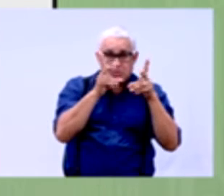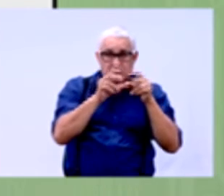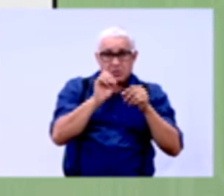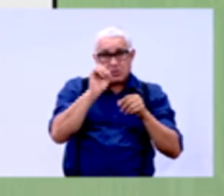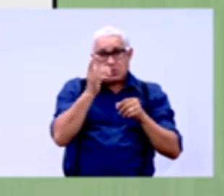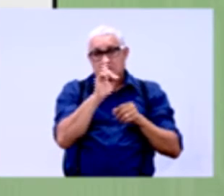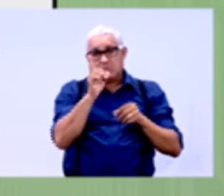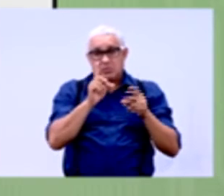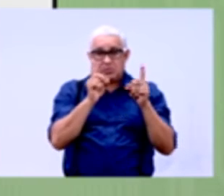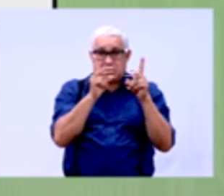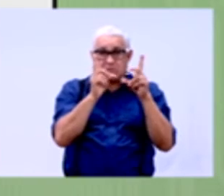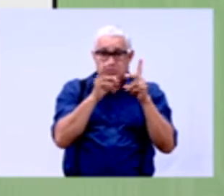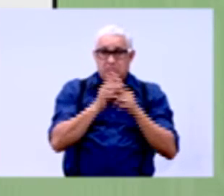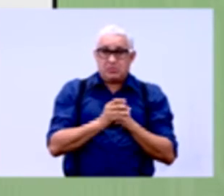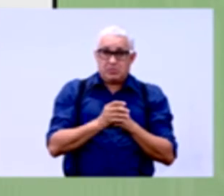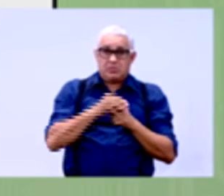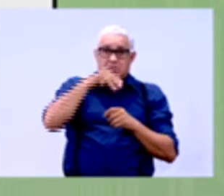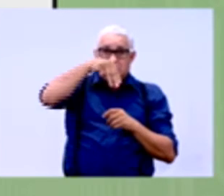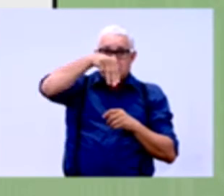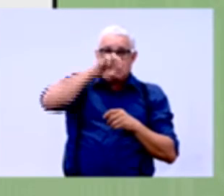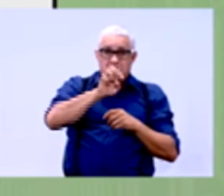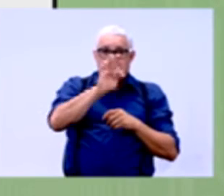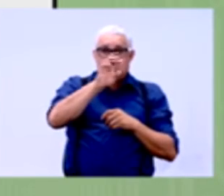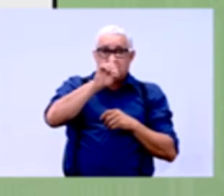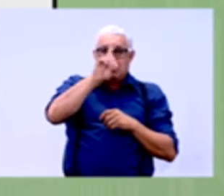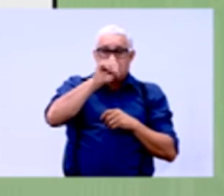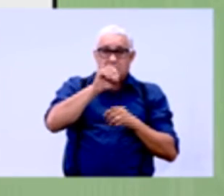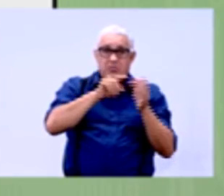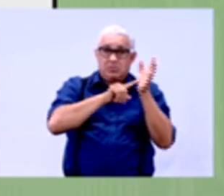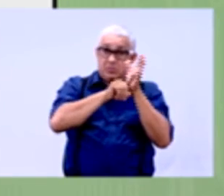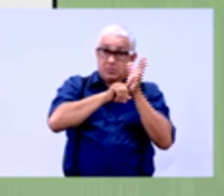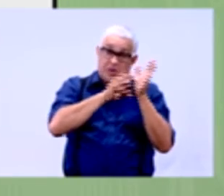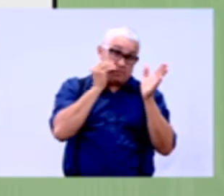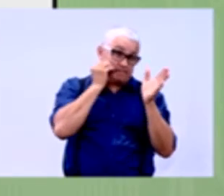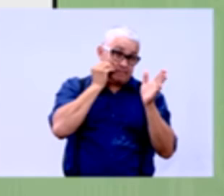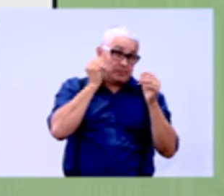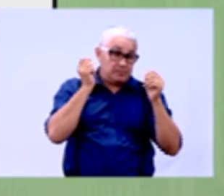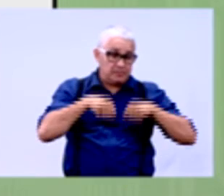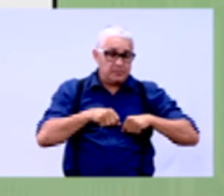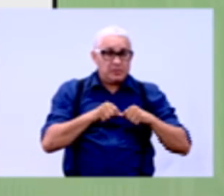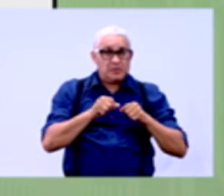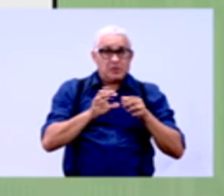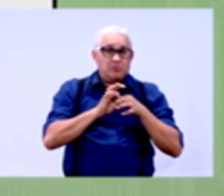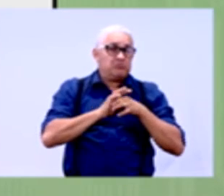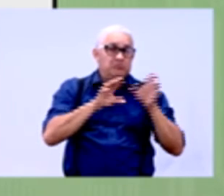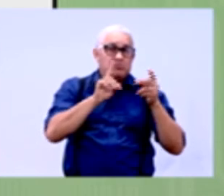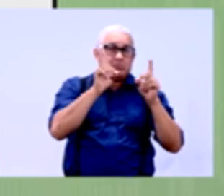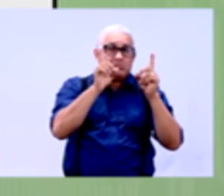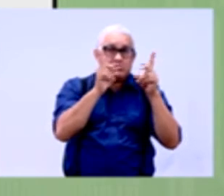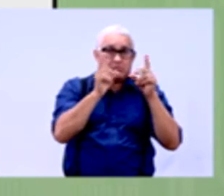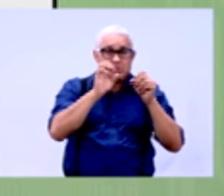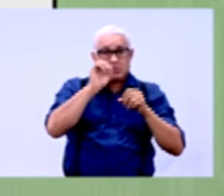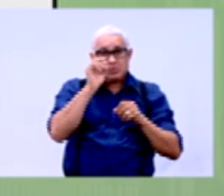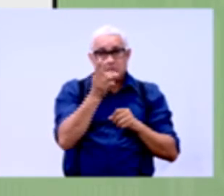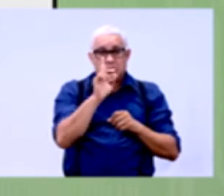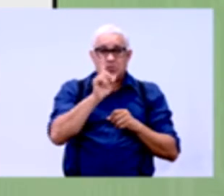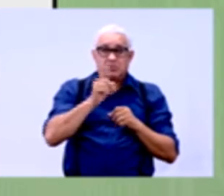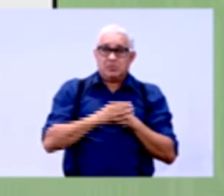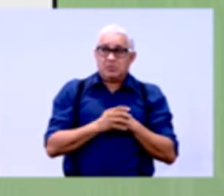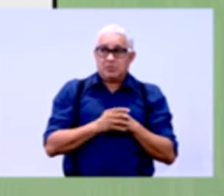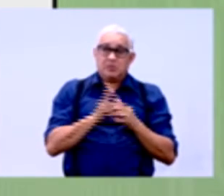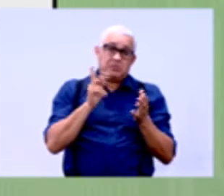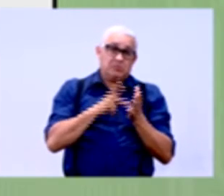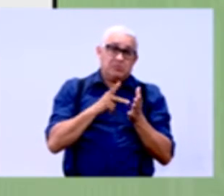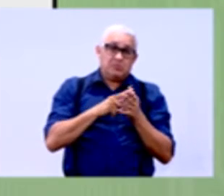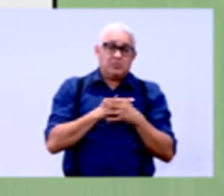venda. Então, mais um método de consulta, que é simplesmente para verificar se pode autorizar a venda ou não. Então, na